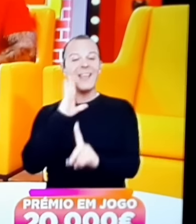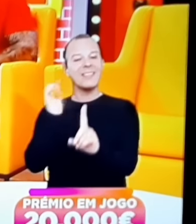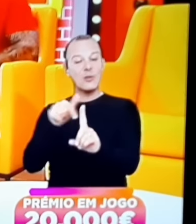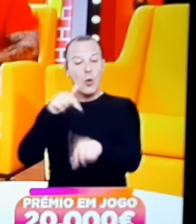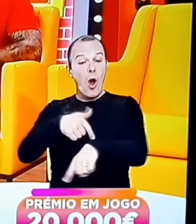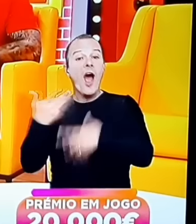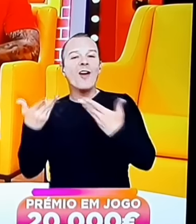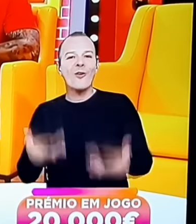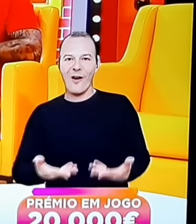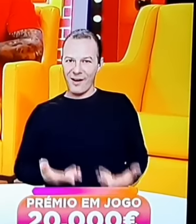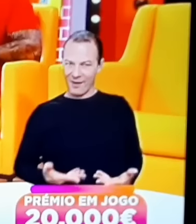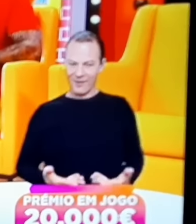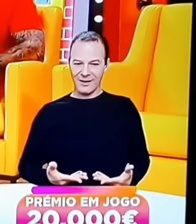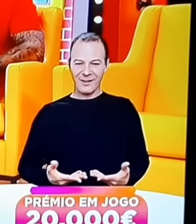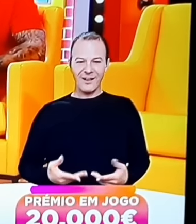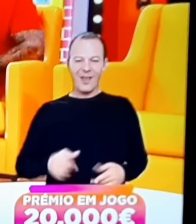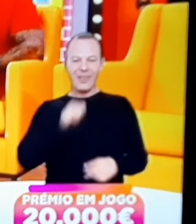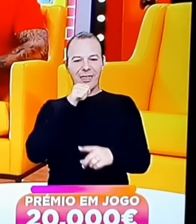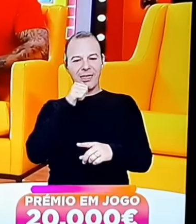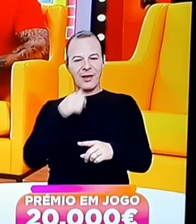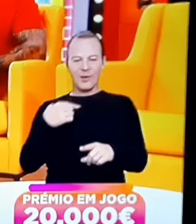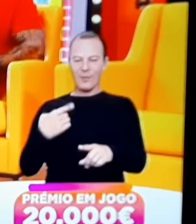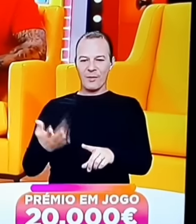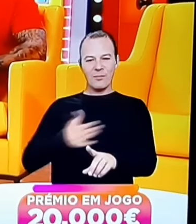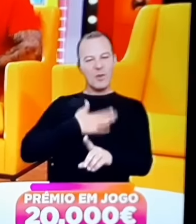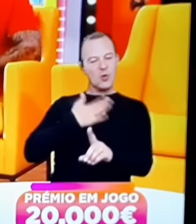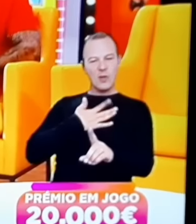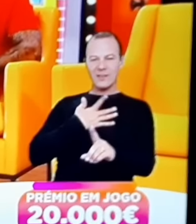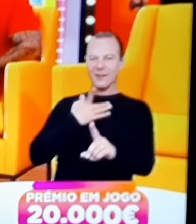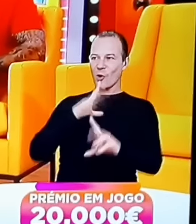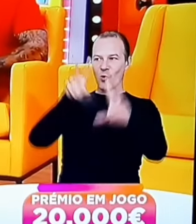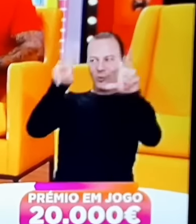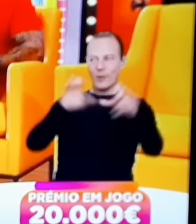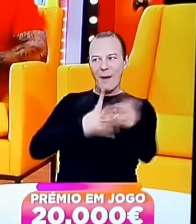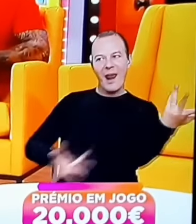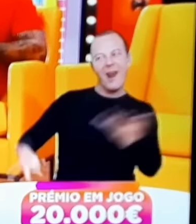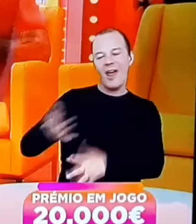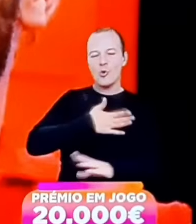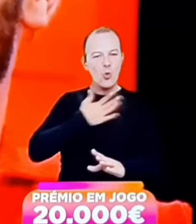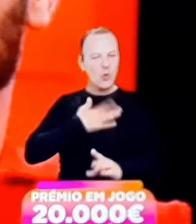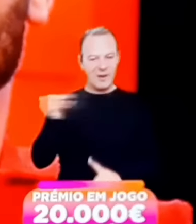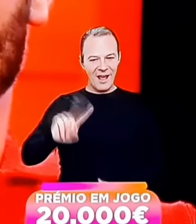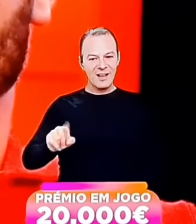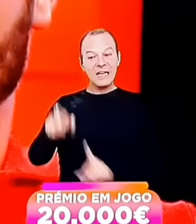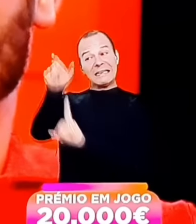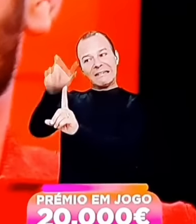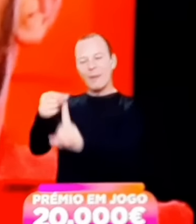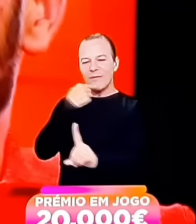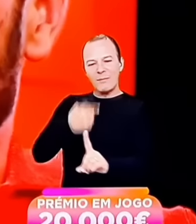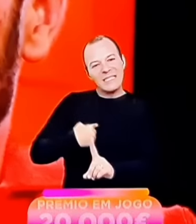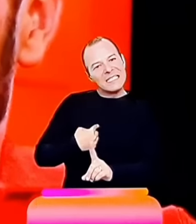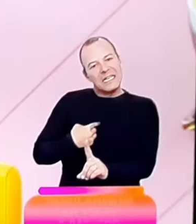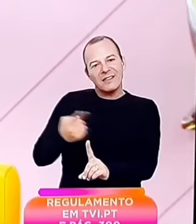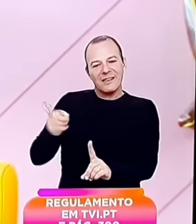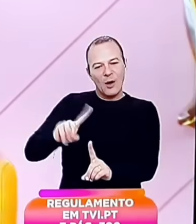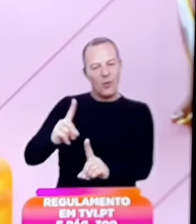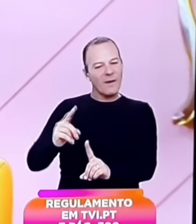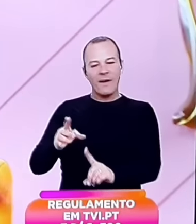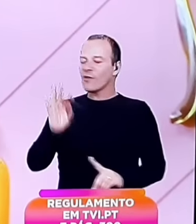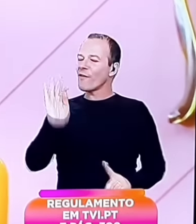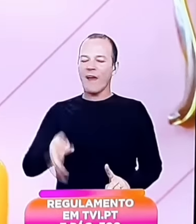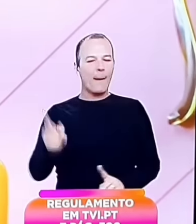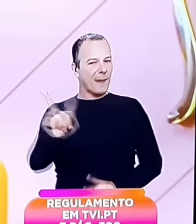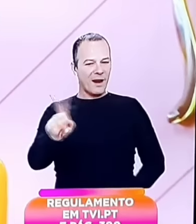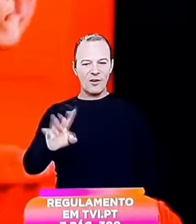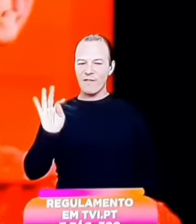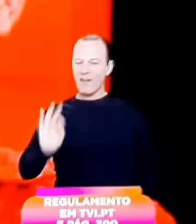respeito agora, a mim, atravessando-se de uma coisa que eu não queria que se falasse. Percebe, Miguel? Não é o Miguel que me veio dizer quis, a mim uma quis, coisa. Não me vale a pena, Miguel. Não